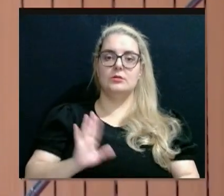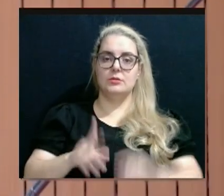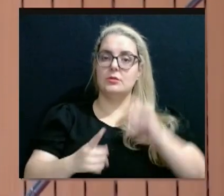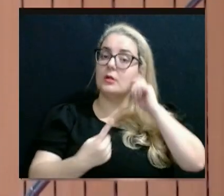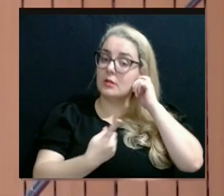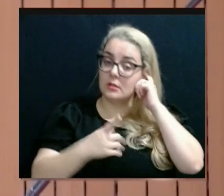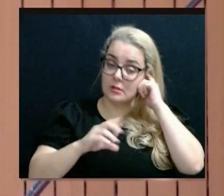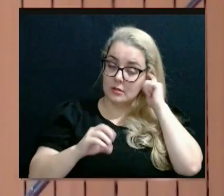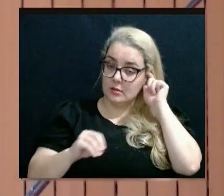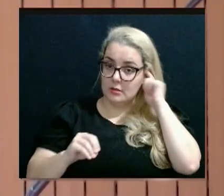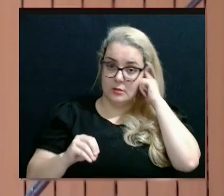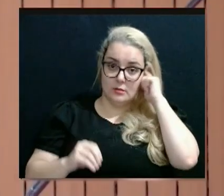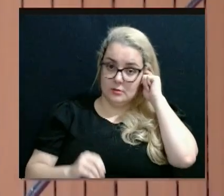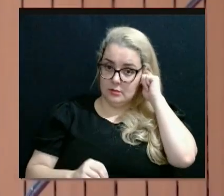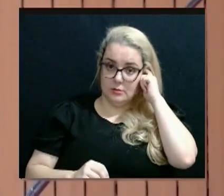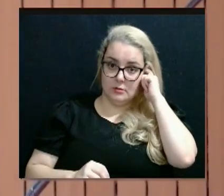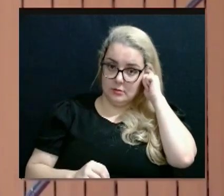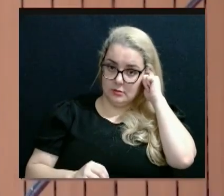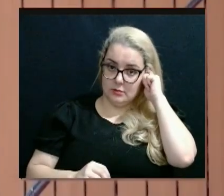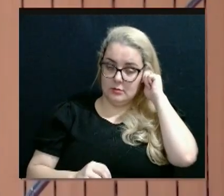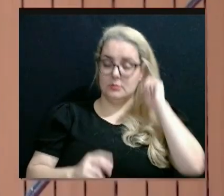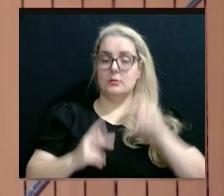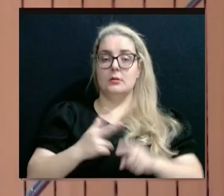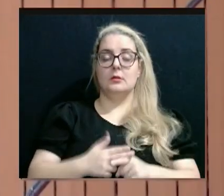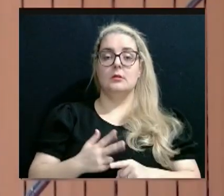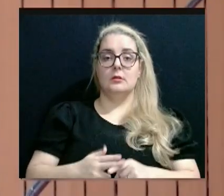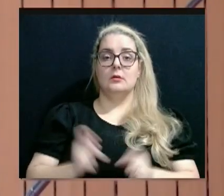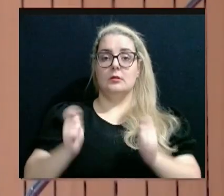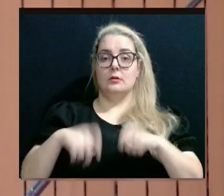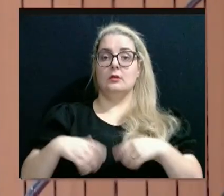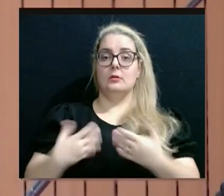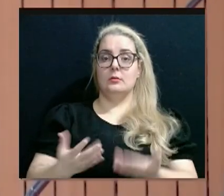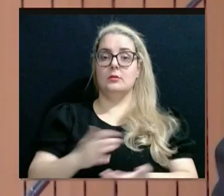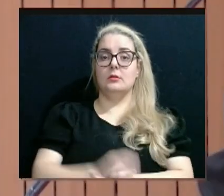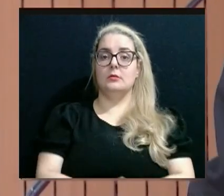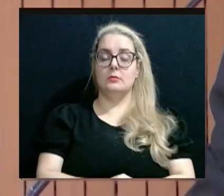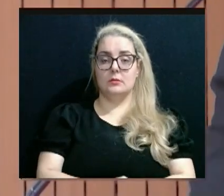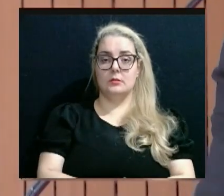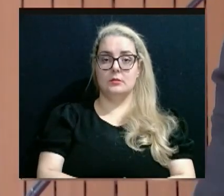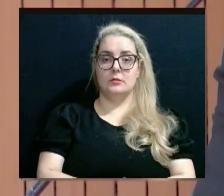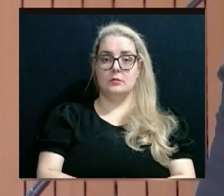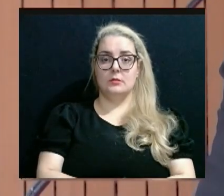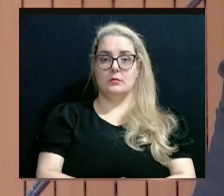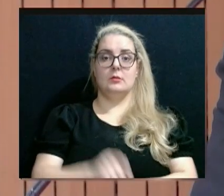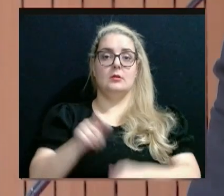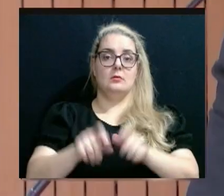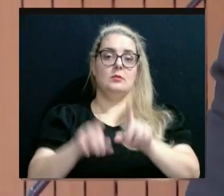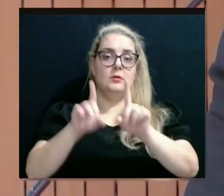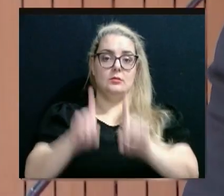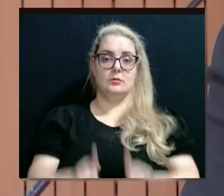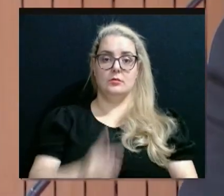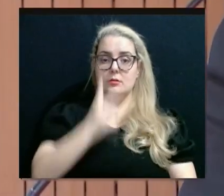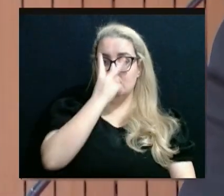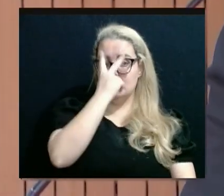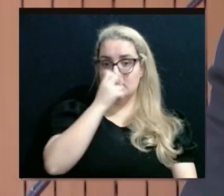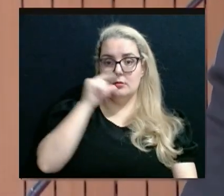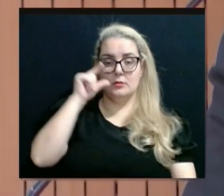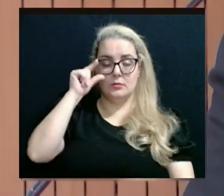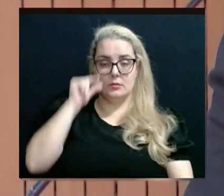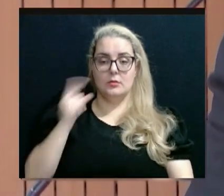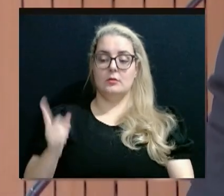edições que possibilitam a pessoa com deficiência visual vir